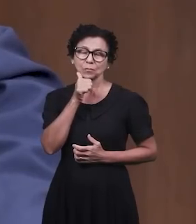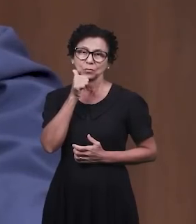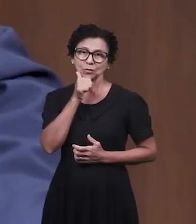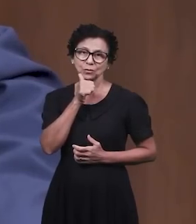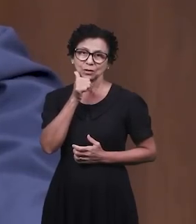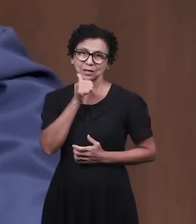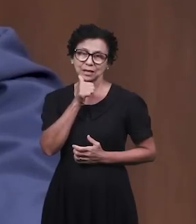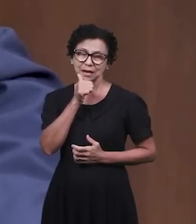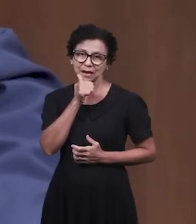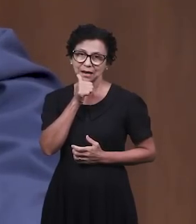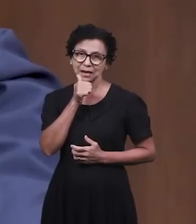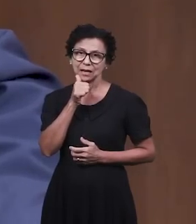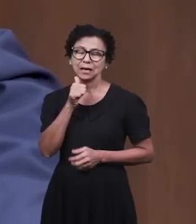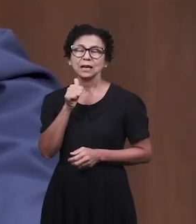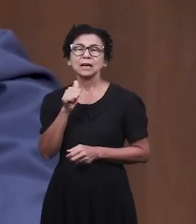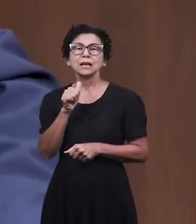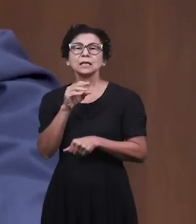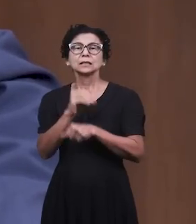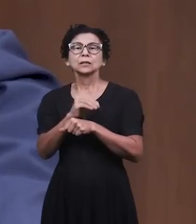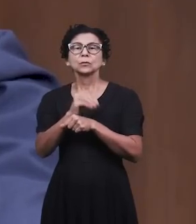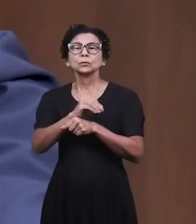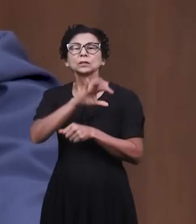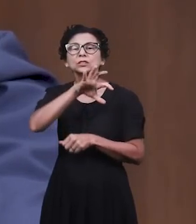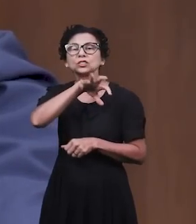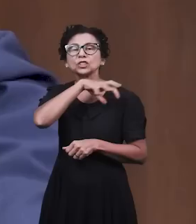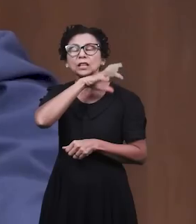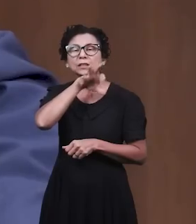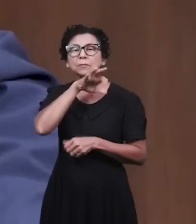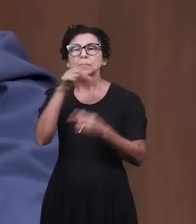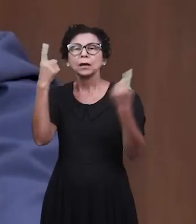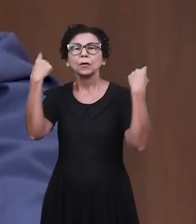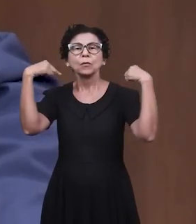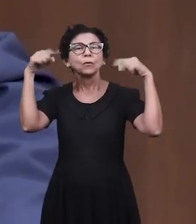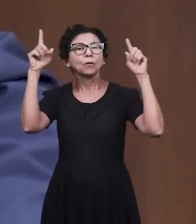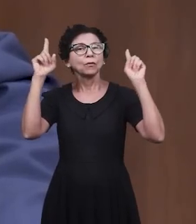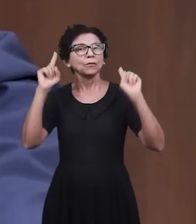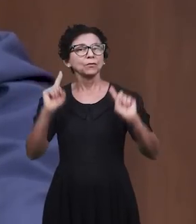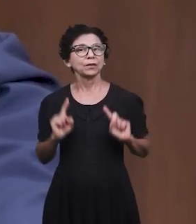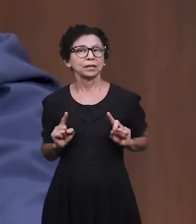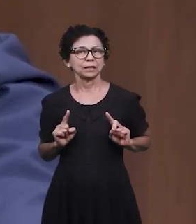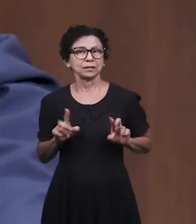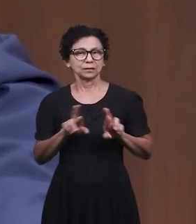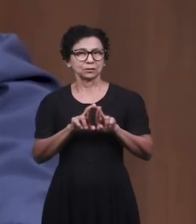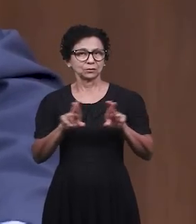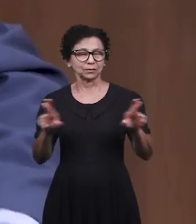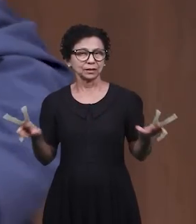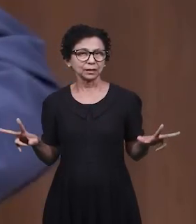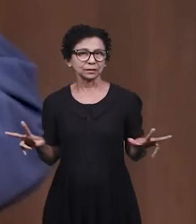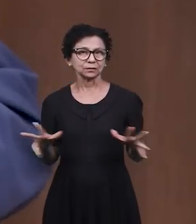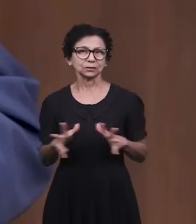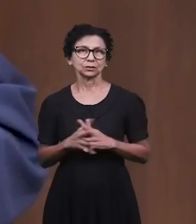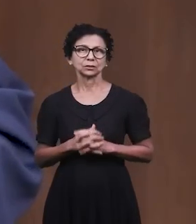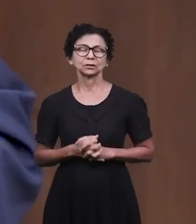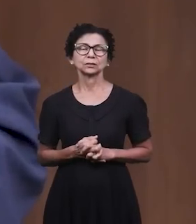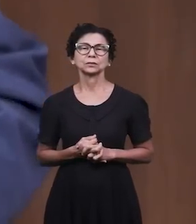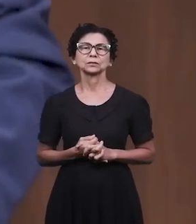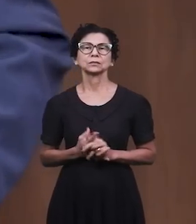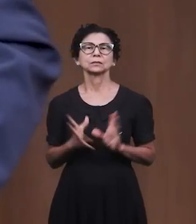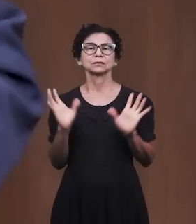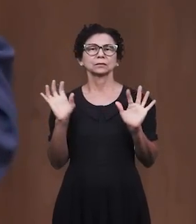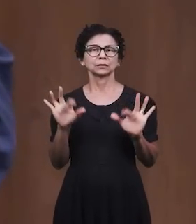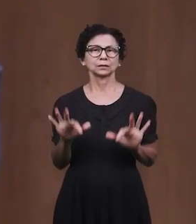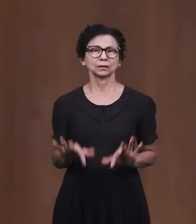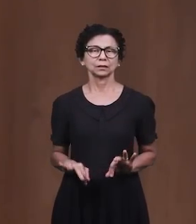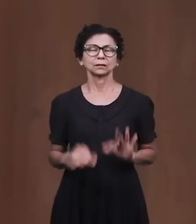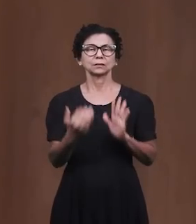homens, como no Novo Testamento. Essa é uma diferença, não dá para misturar as duas coisas, só lembrando. Nós estamos encerrando aqui mais